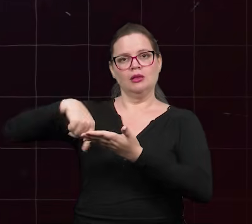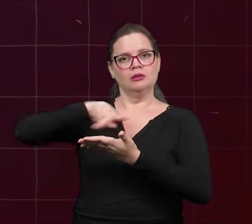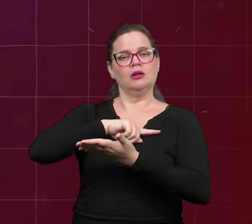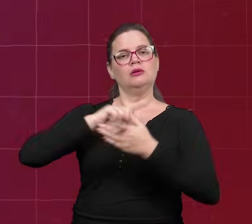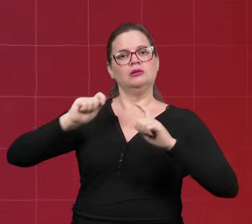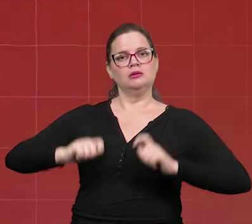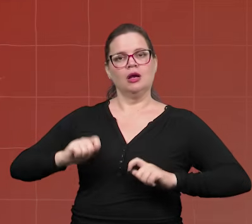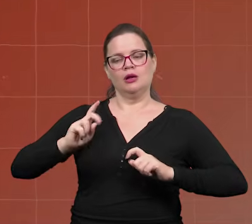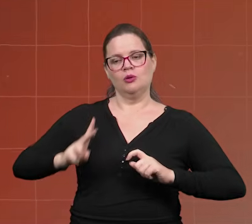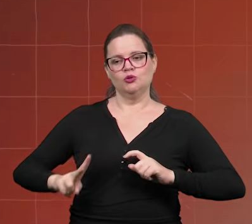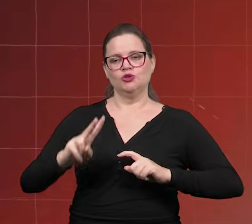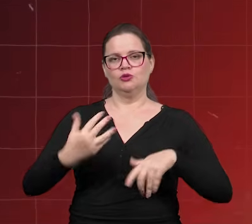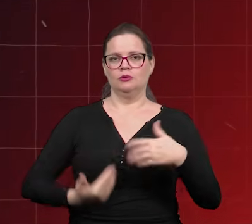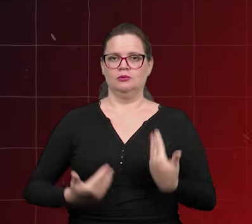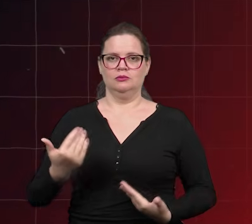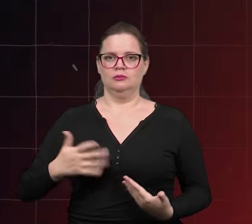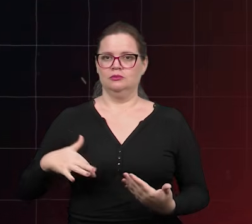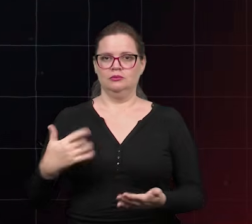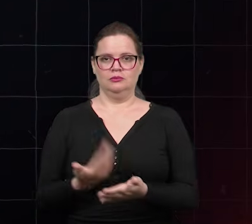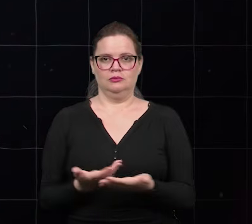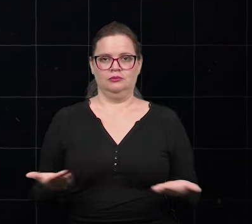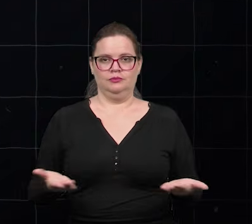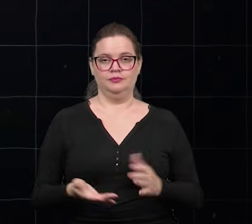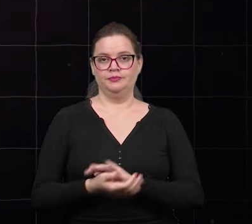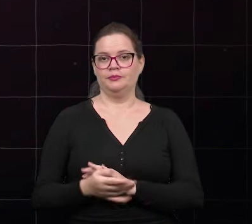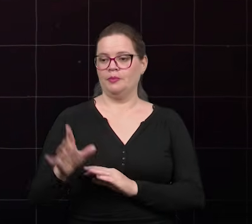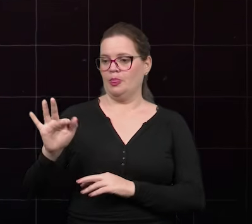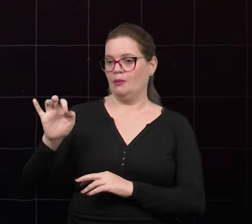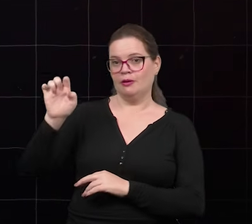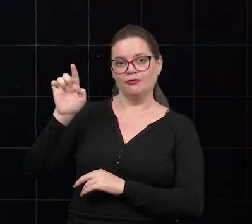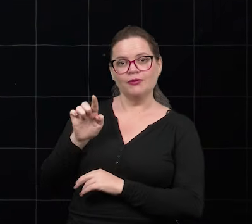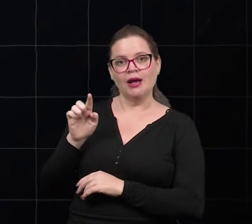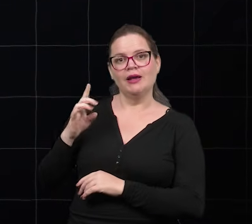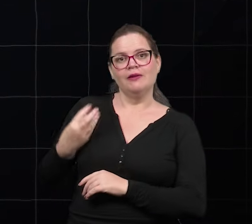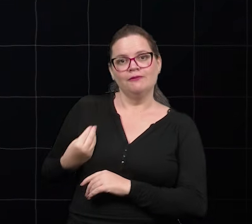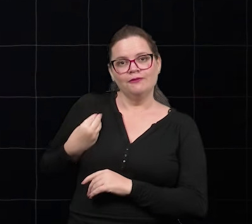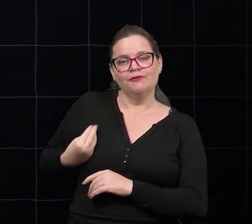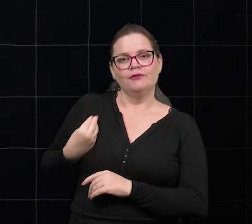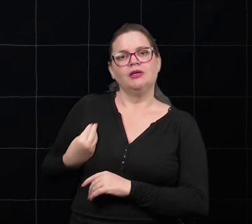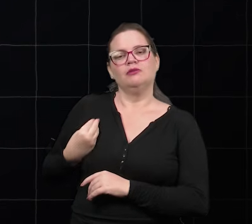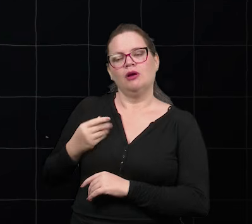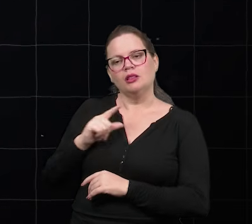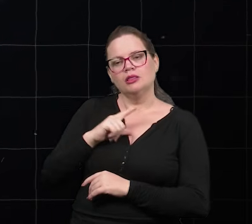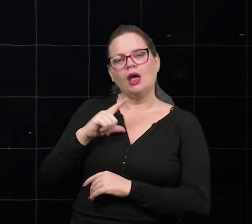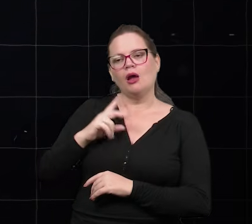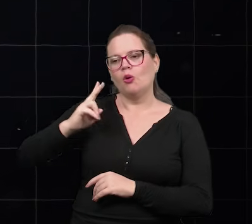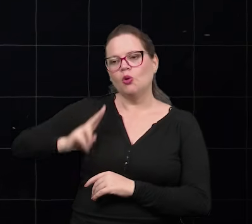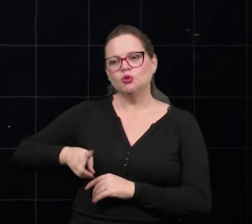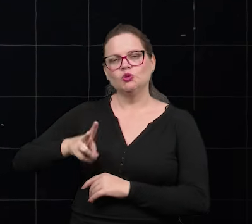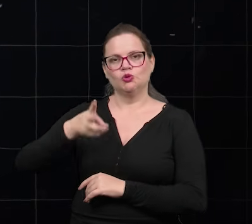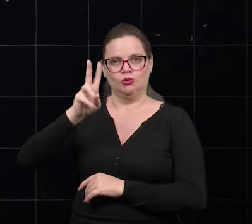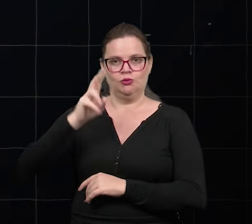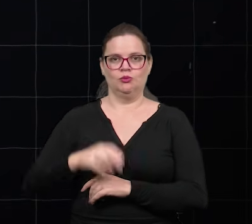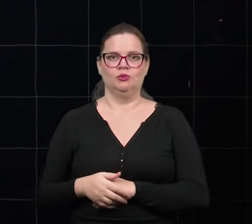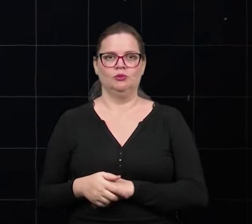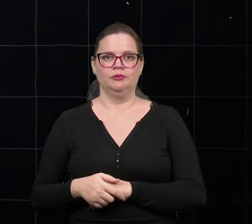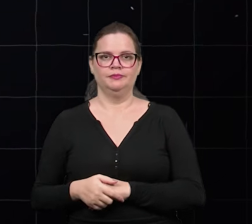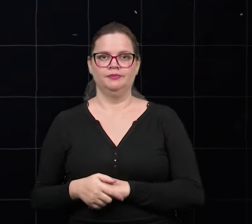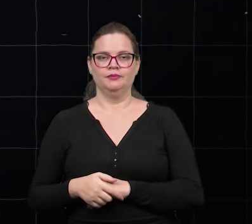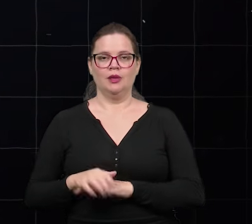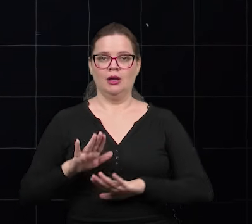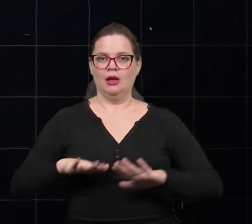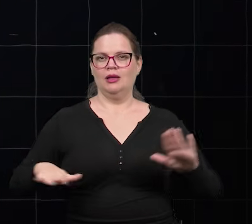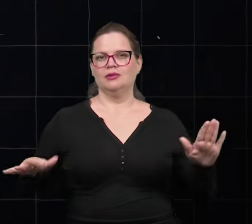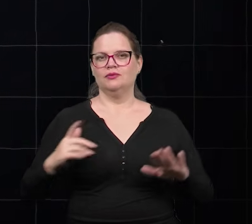com a igreja até os dias de hoje. Uma fé que permanece firme diante de qualquer circunstância, até mesmo quando as